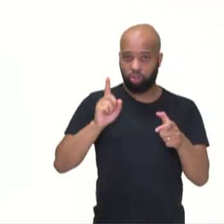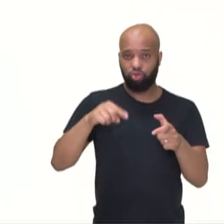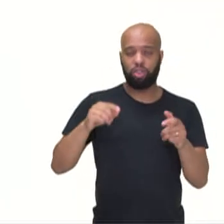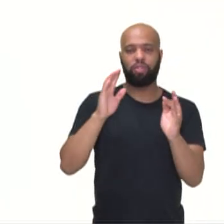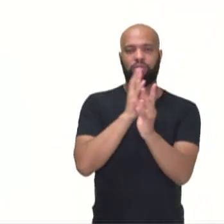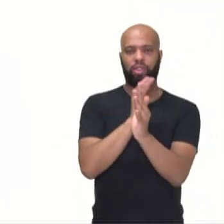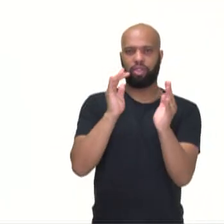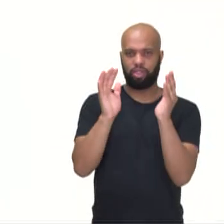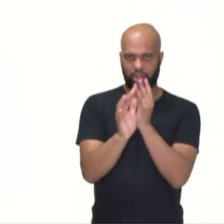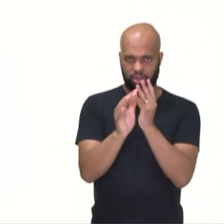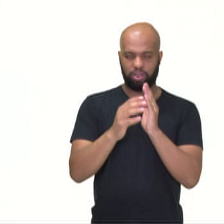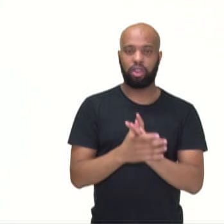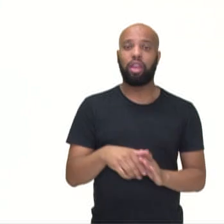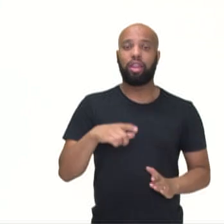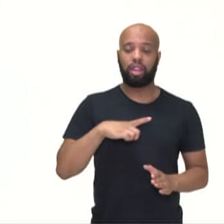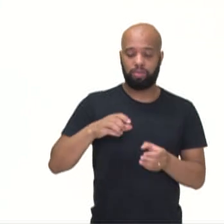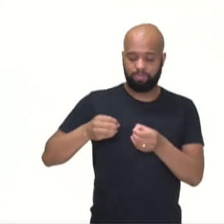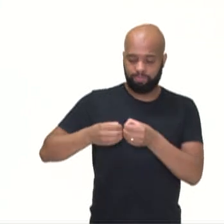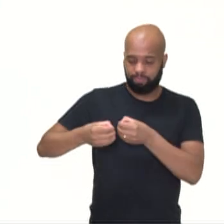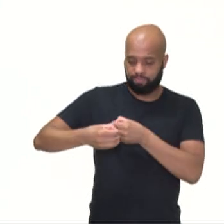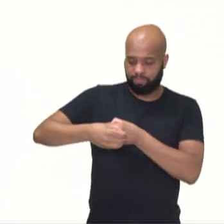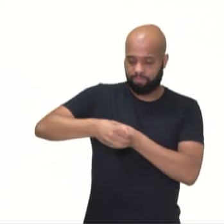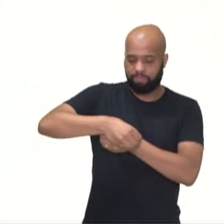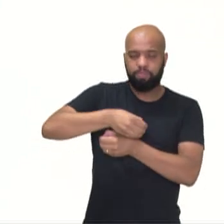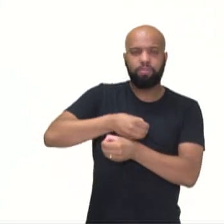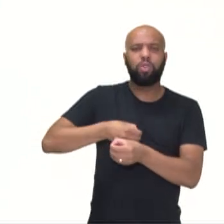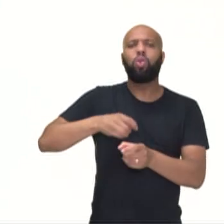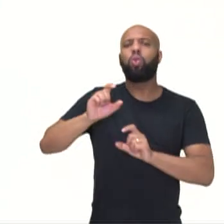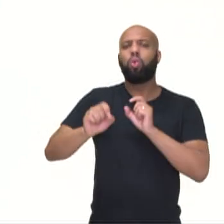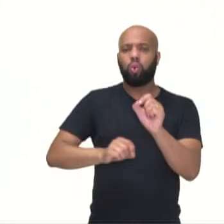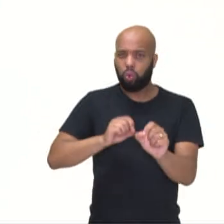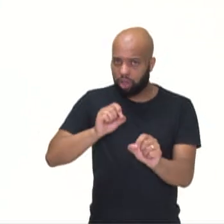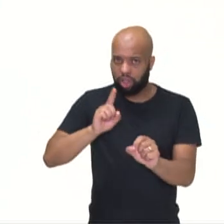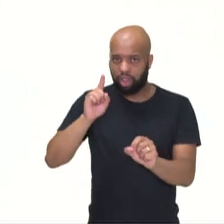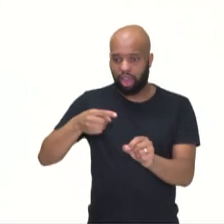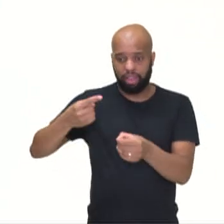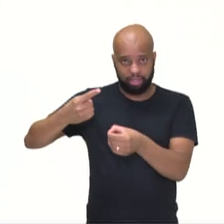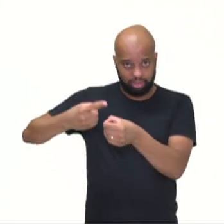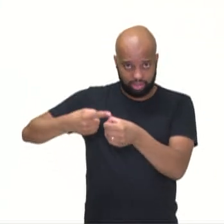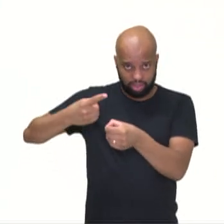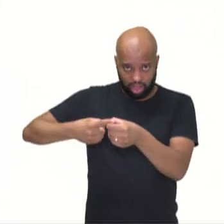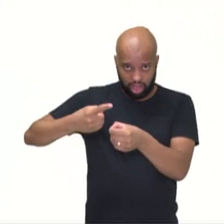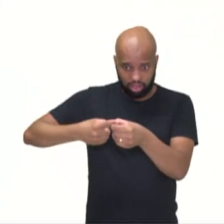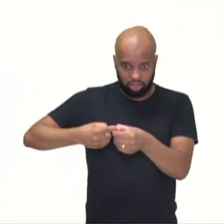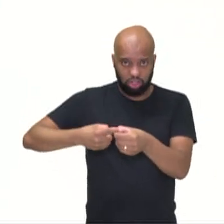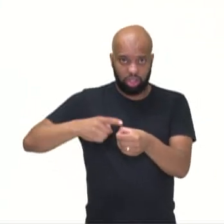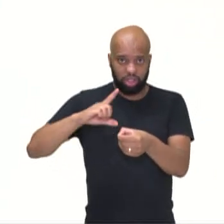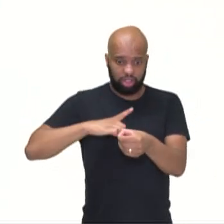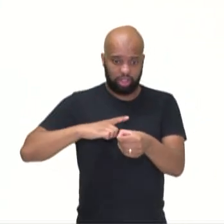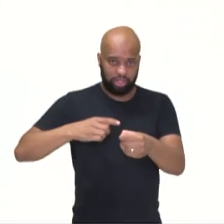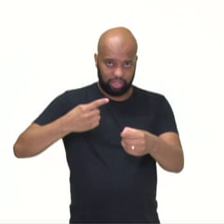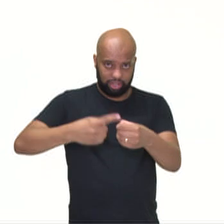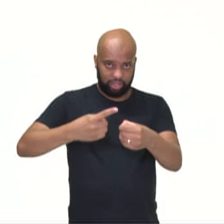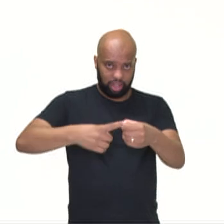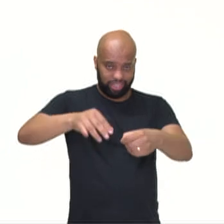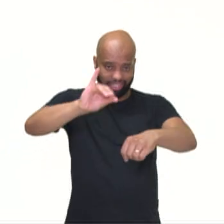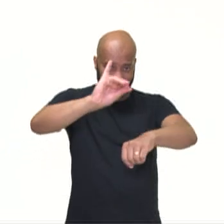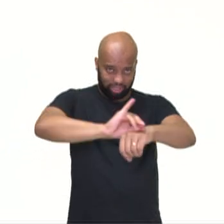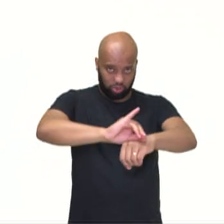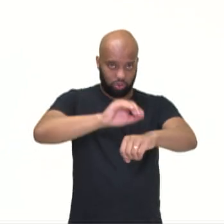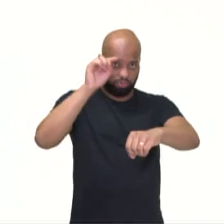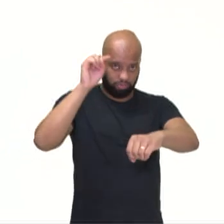metropolitanas existentes. Região metropolitana é um aglomerado formado por uma cidade muito desenvolvida